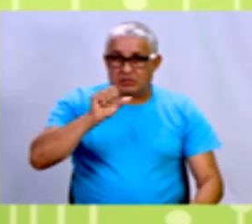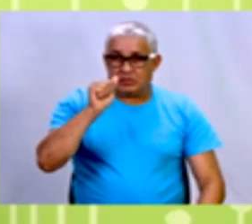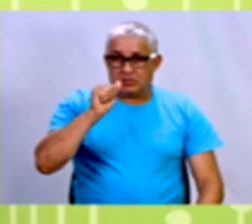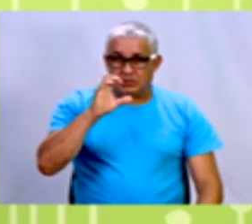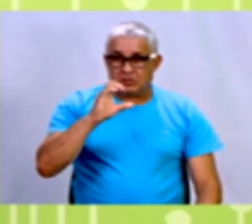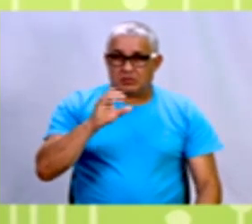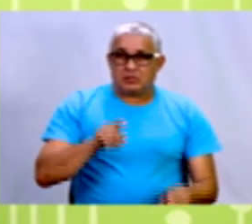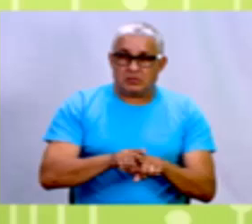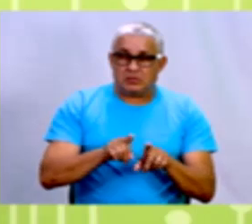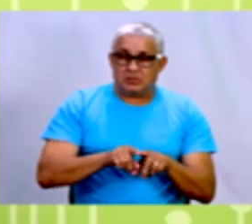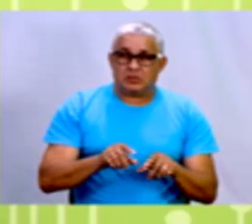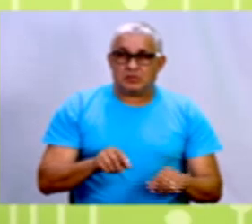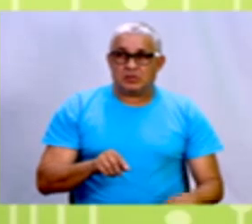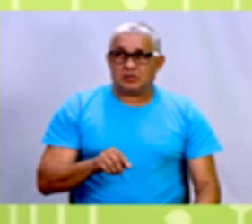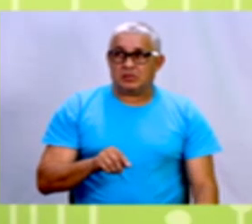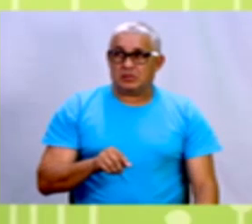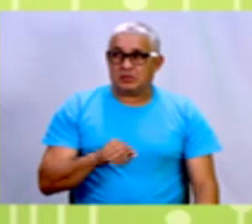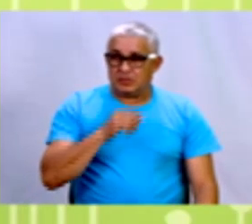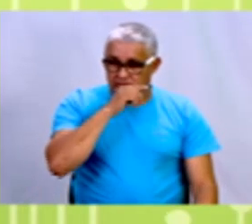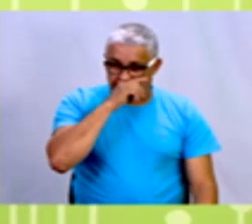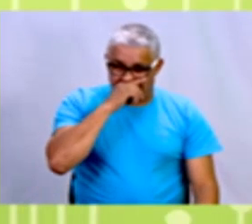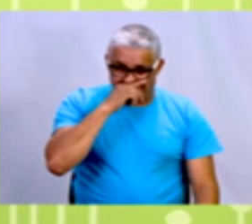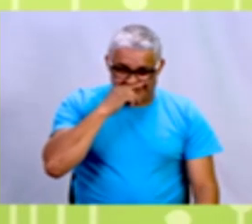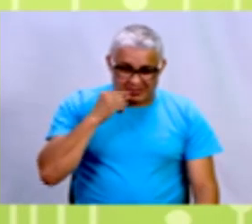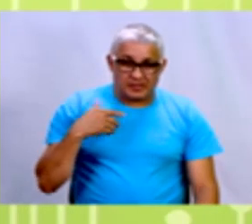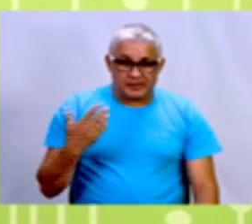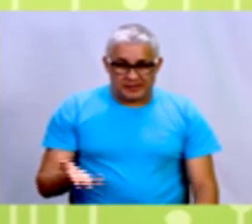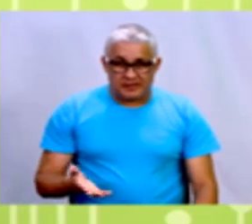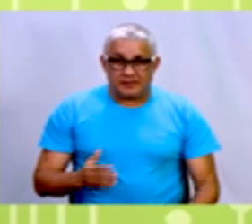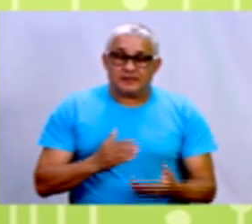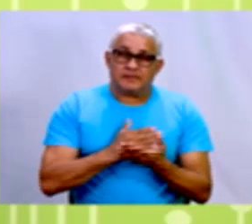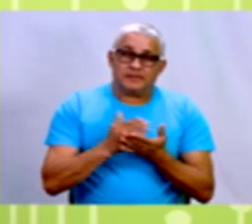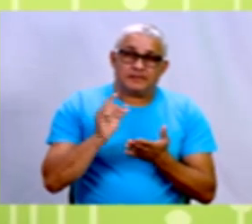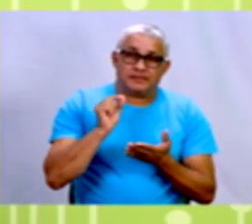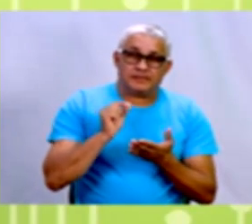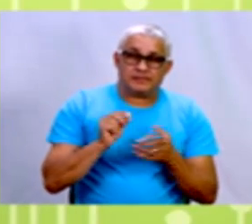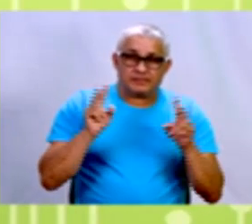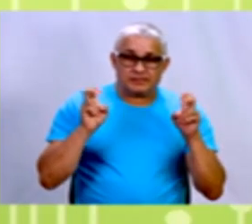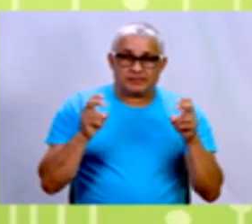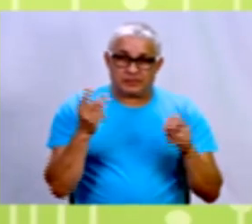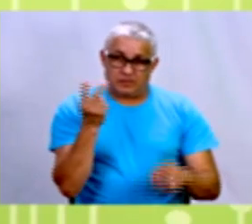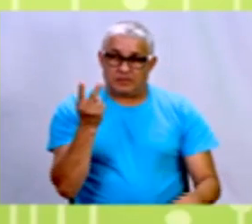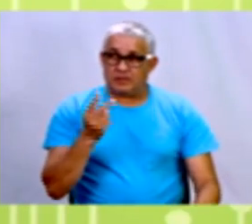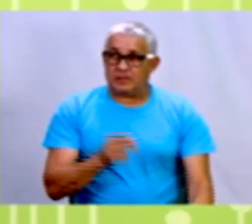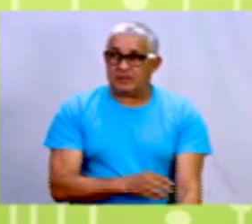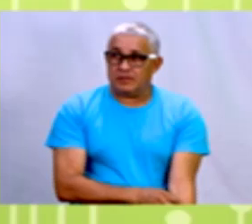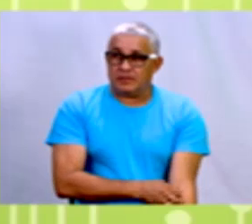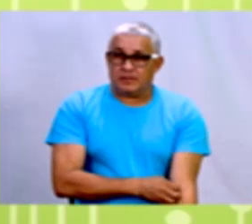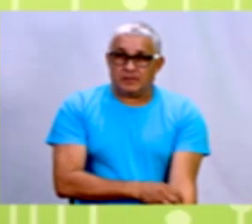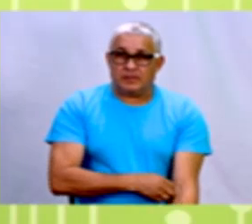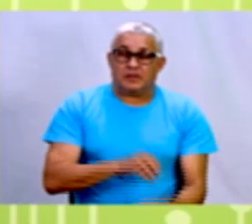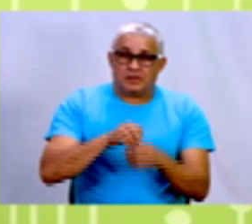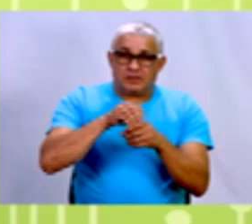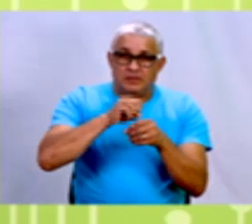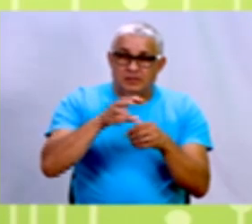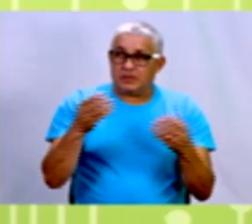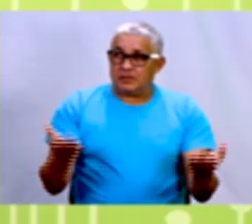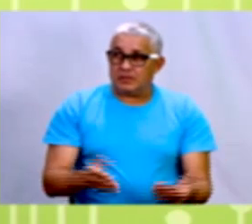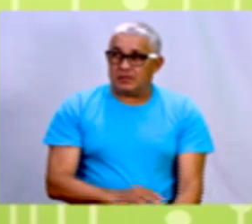o sistema de amortização que era o Price, né? Então a gente vai começar falando sobre eles, né? O nosso conteúdo de hoje vai